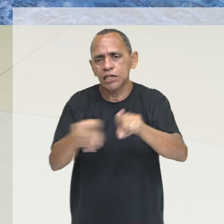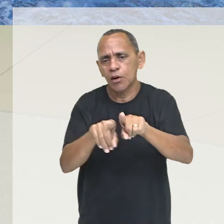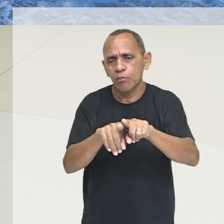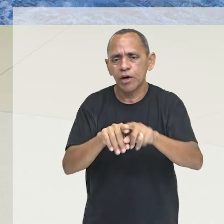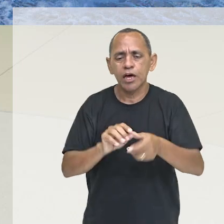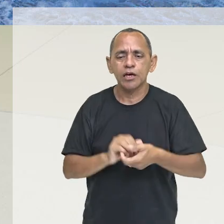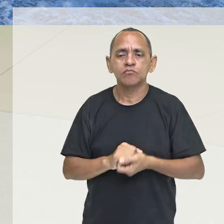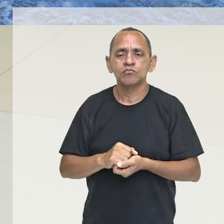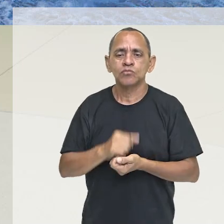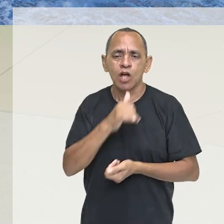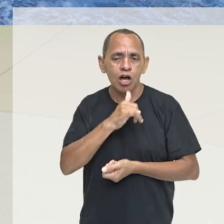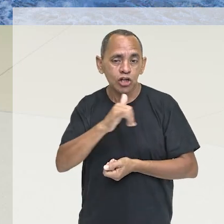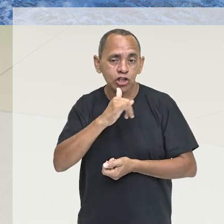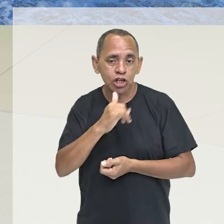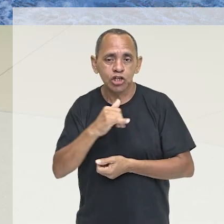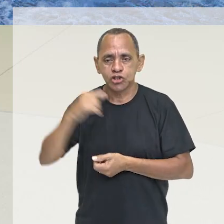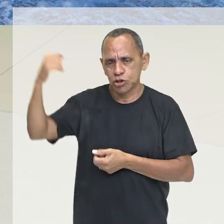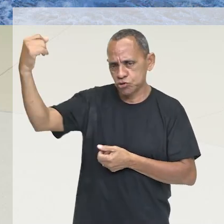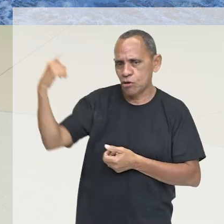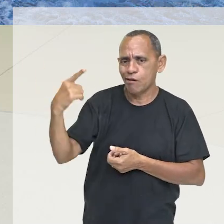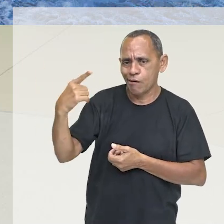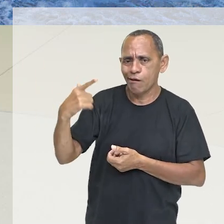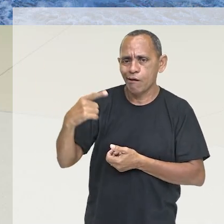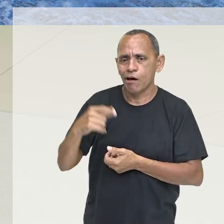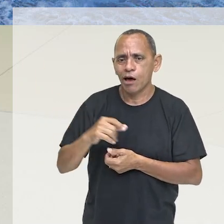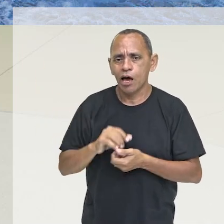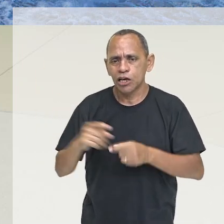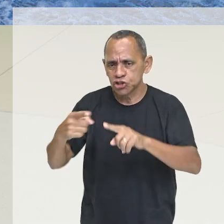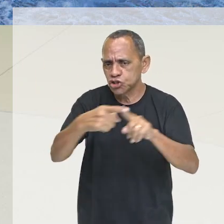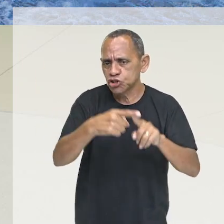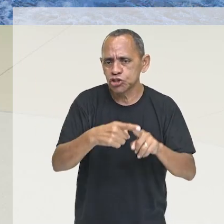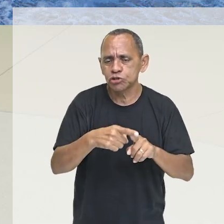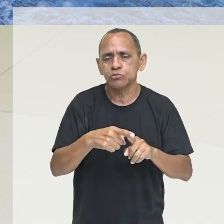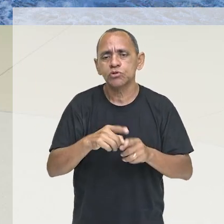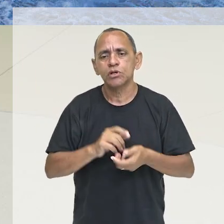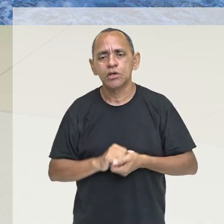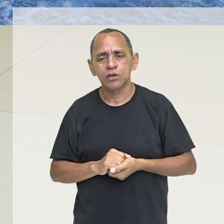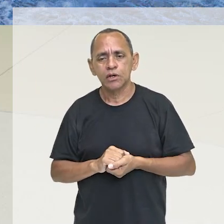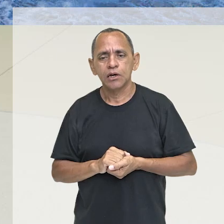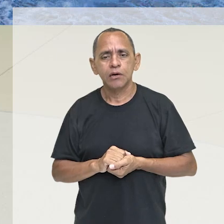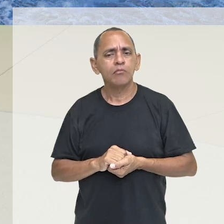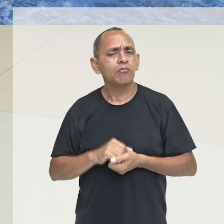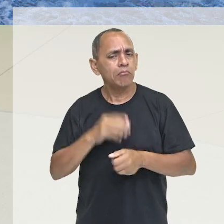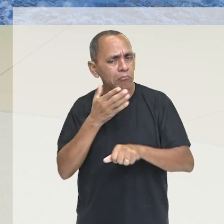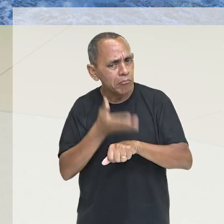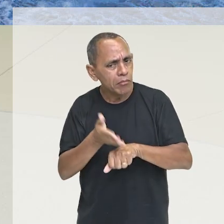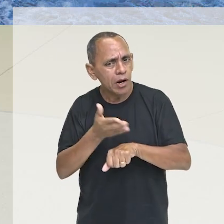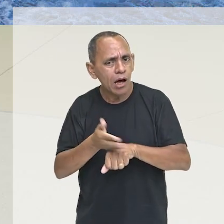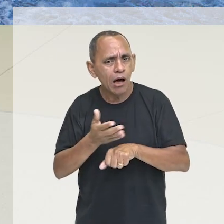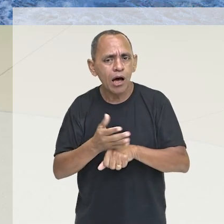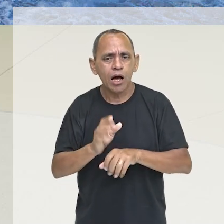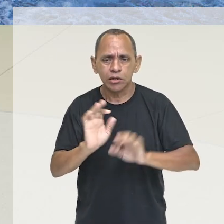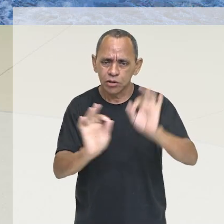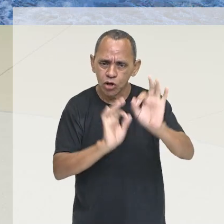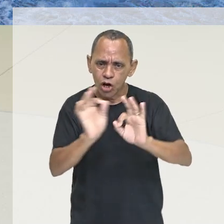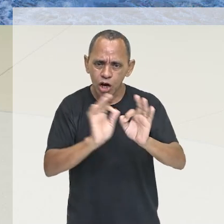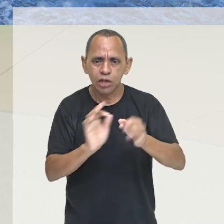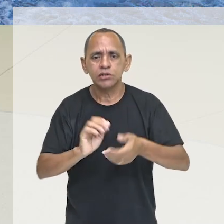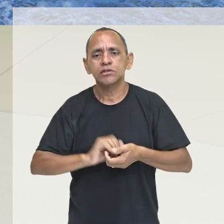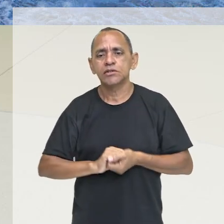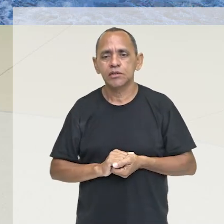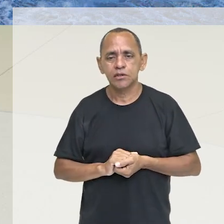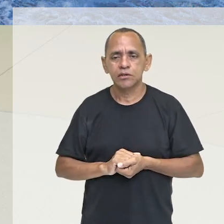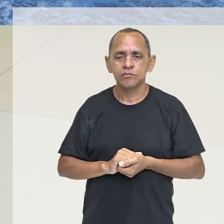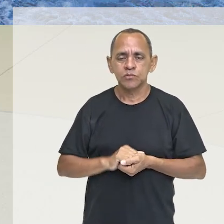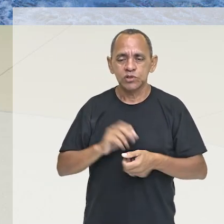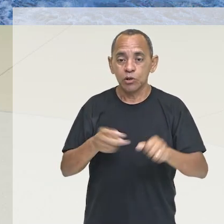energia solar, a fotovoltaica, ela é muito mais prática e depois ela se torna mais